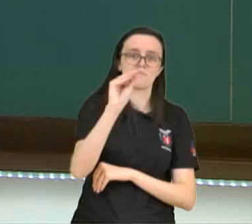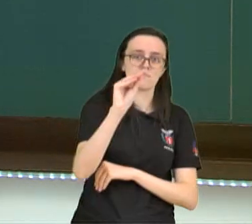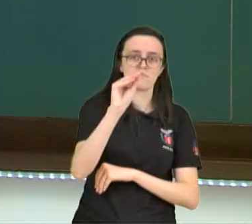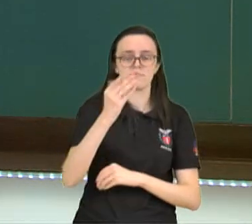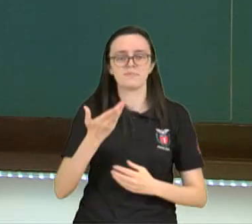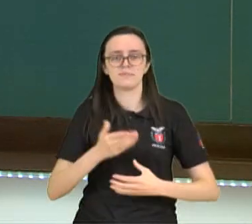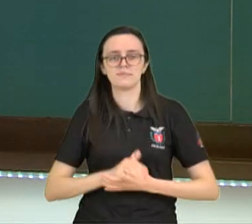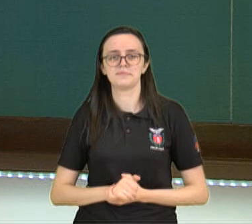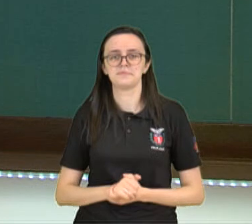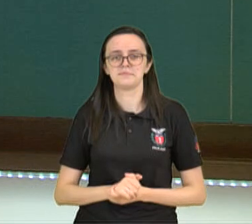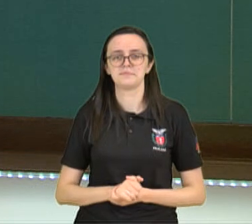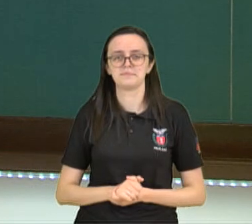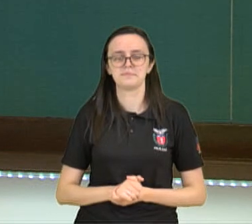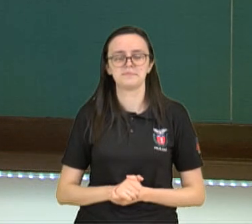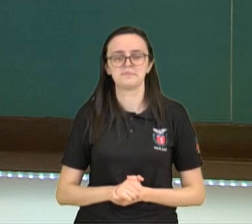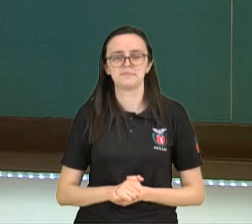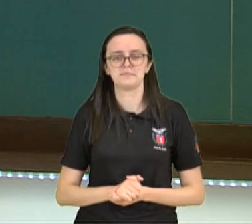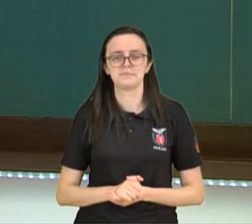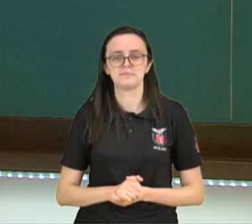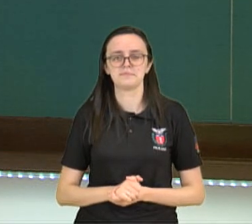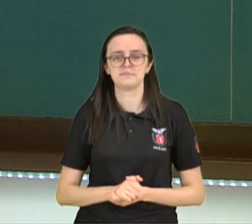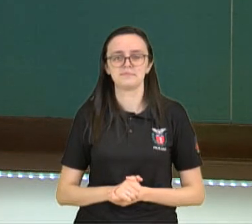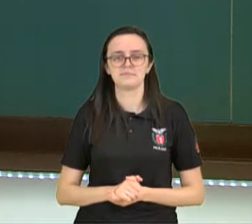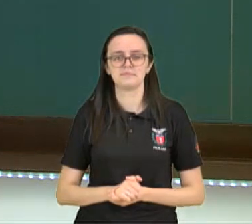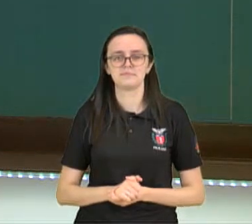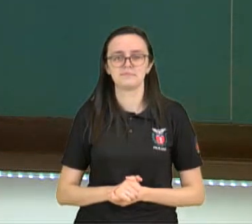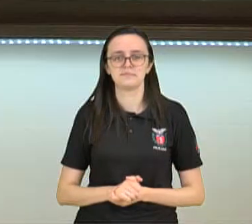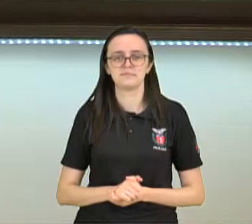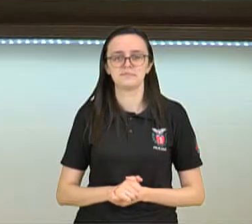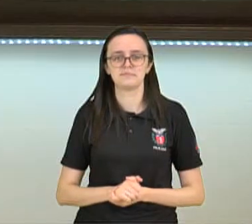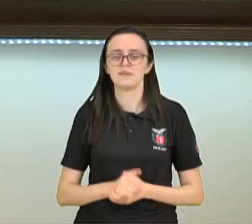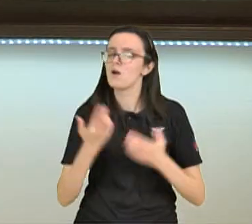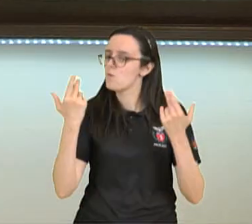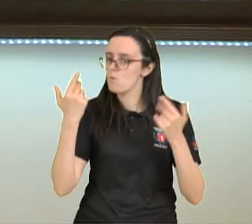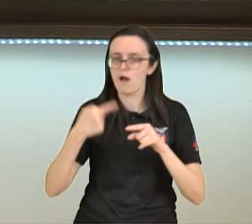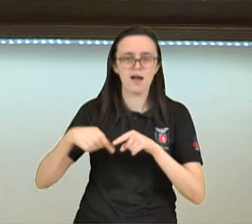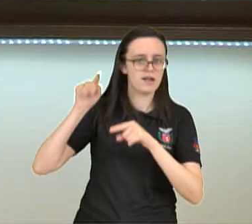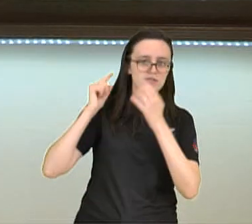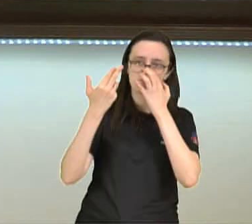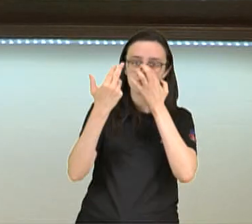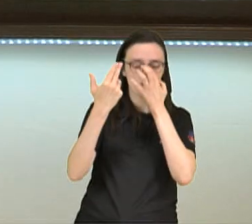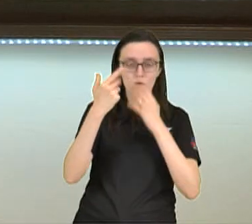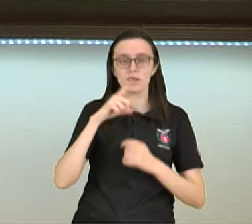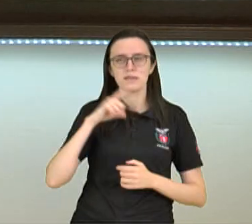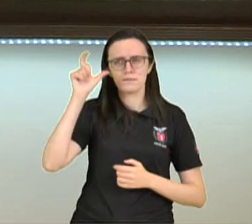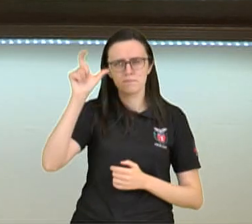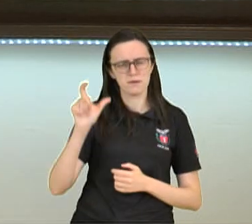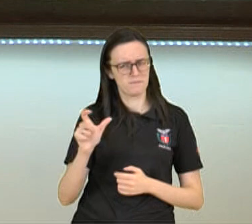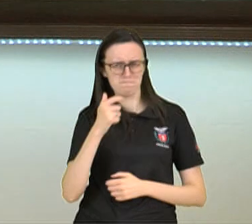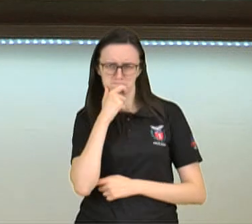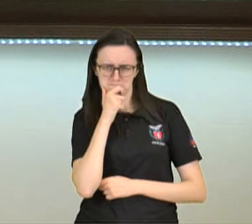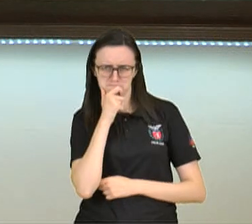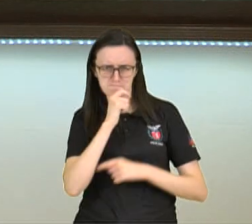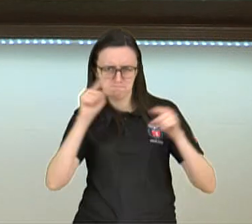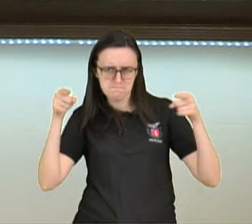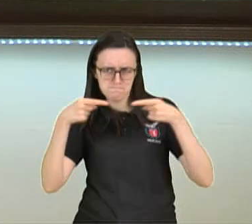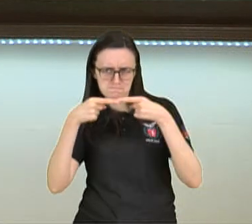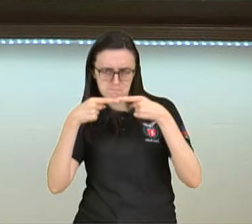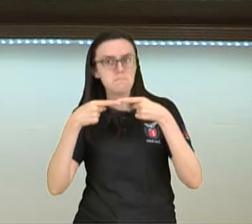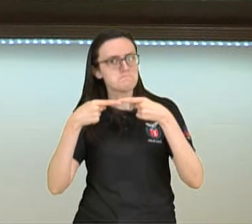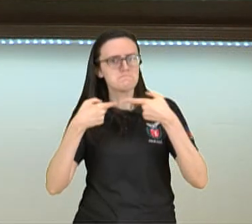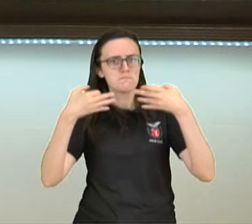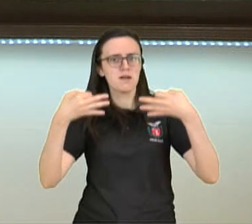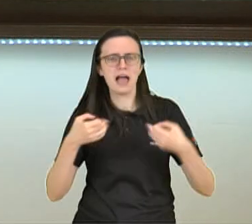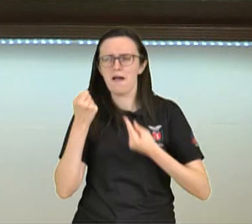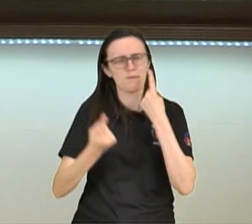já? Estás tu me molestando outra vez? Igualzinho o exercício anterior. Tem palavras que elas se encaixam assim perfeitamente.